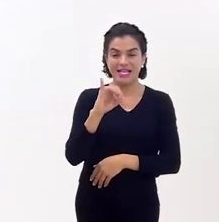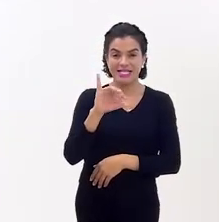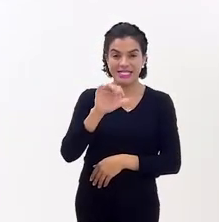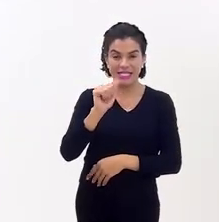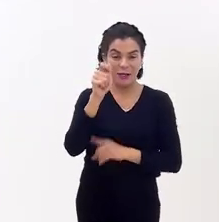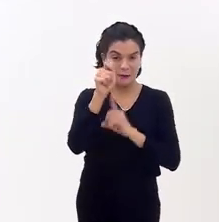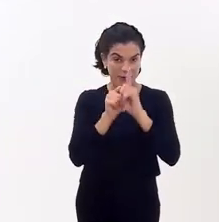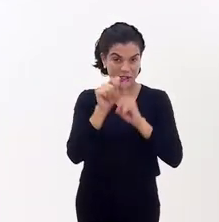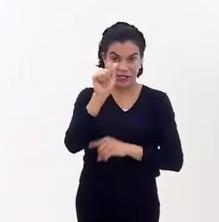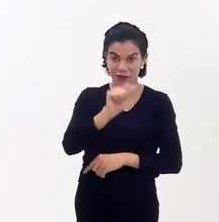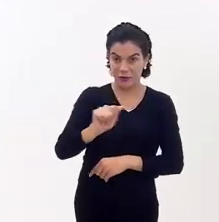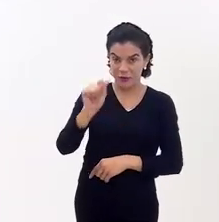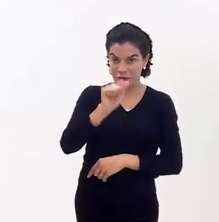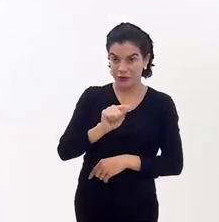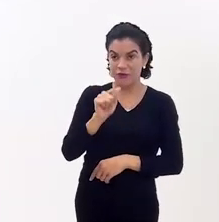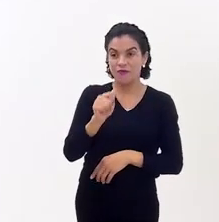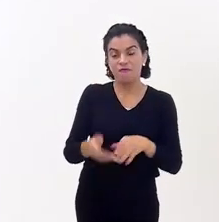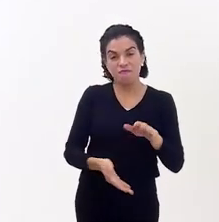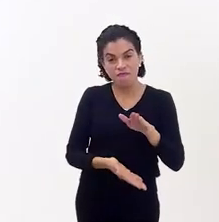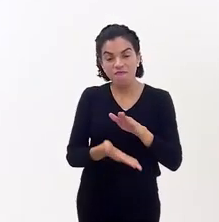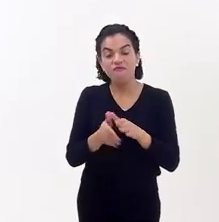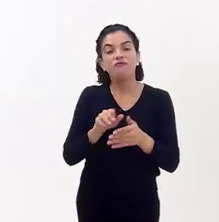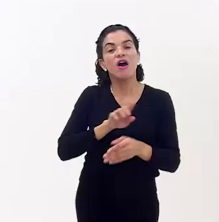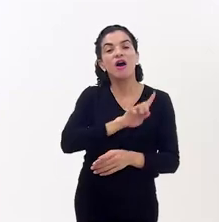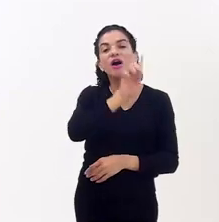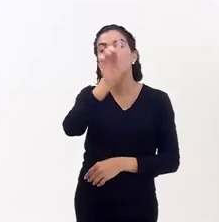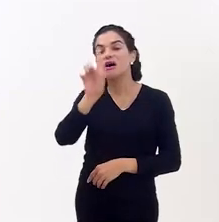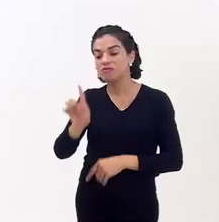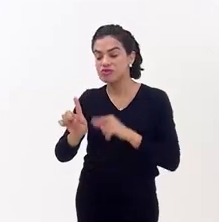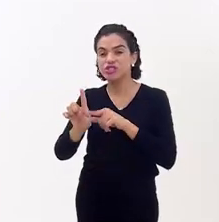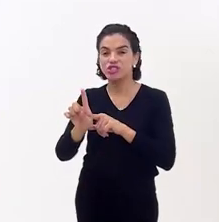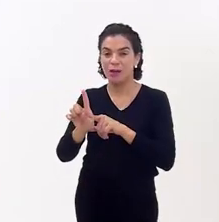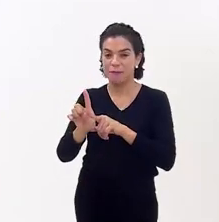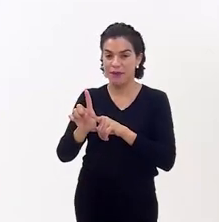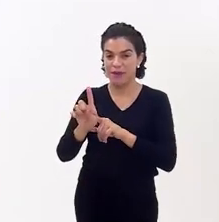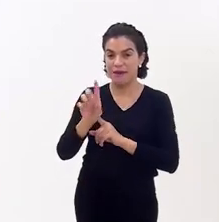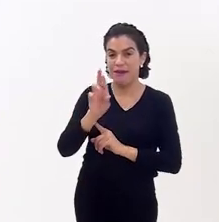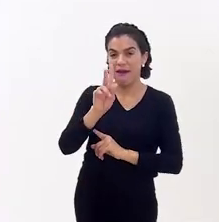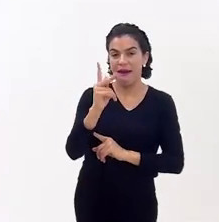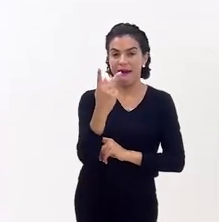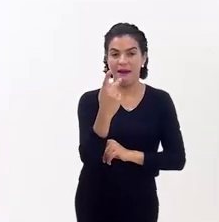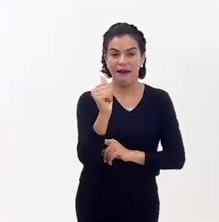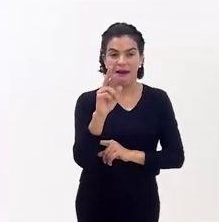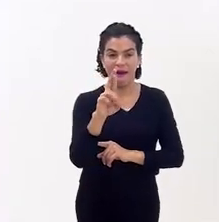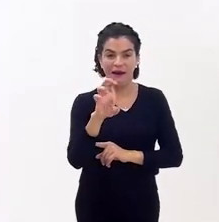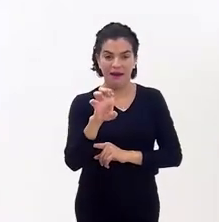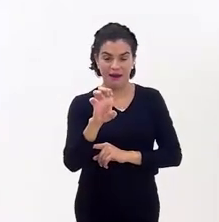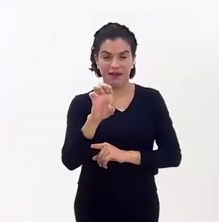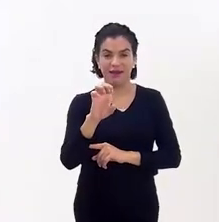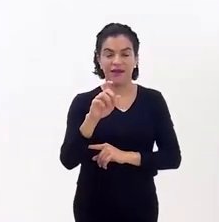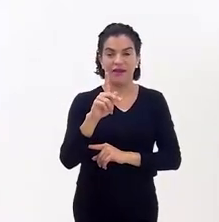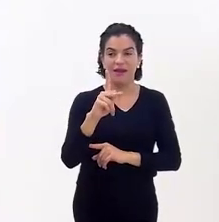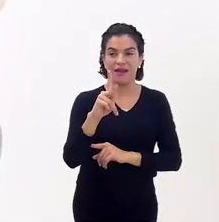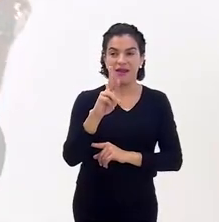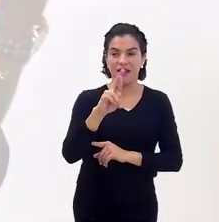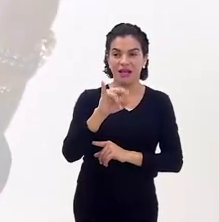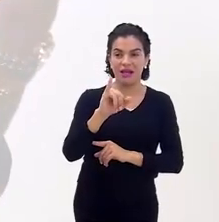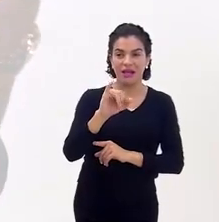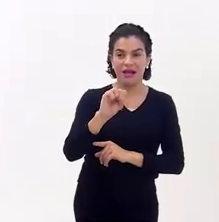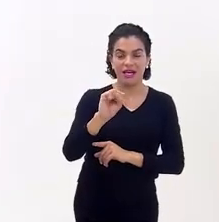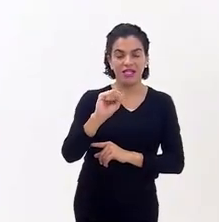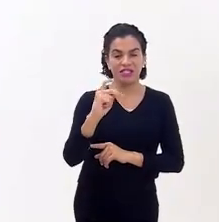que é em agosto. É, nós vamos a um templo Hare Krishna, em Petrópolis. E